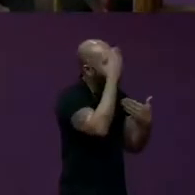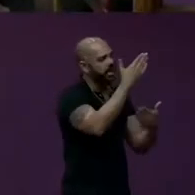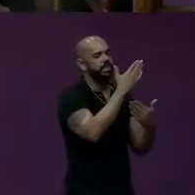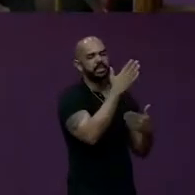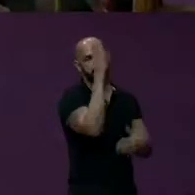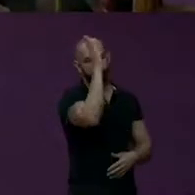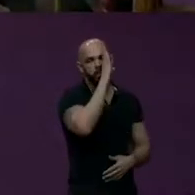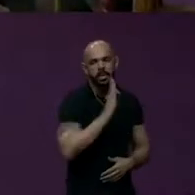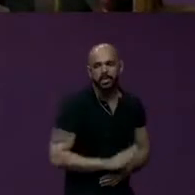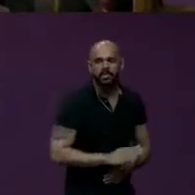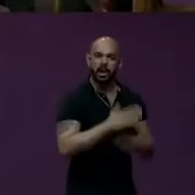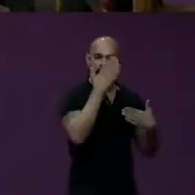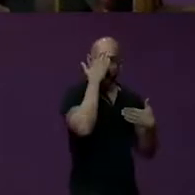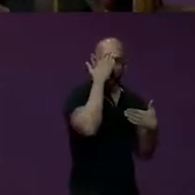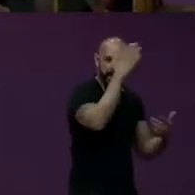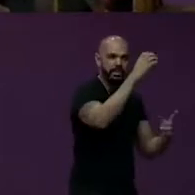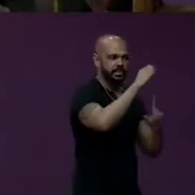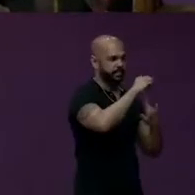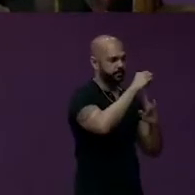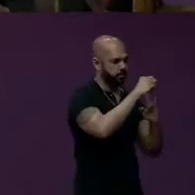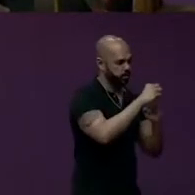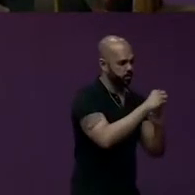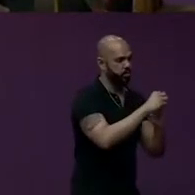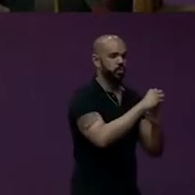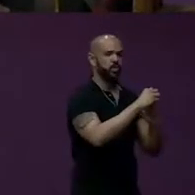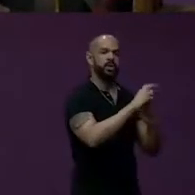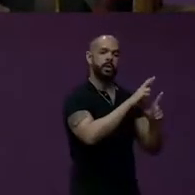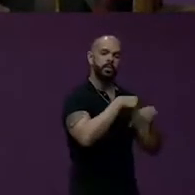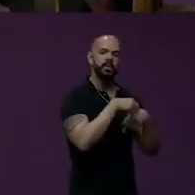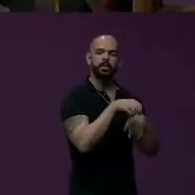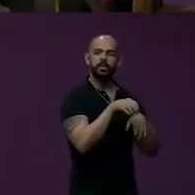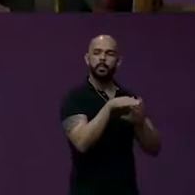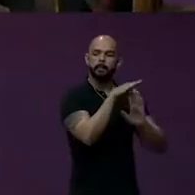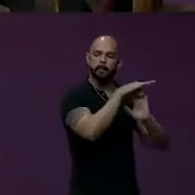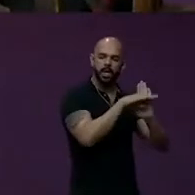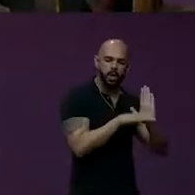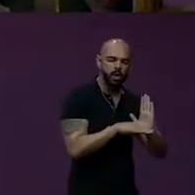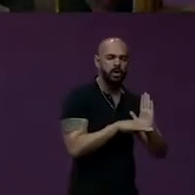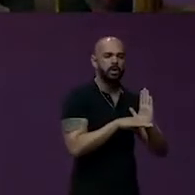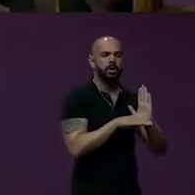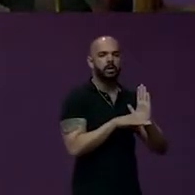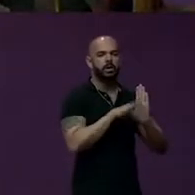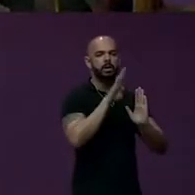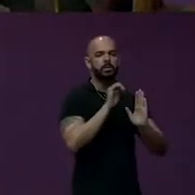ao Brasil, quero agradecer à Fiocruz pelo programa